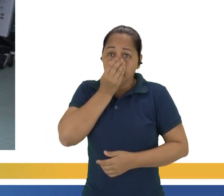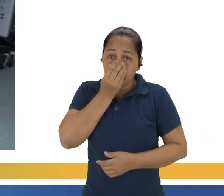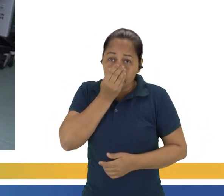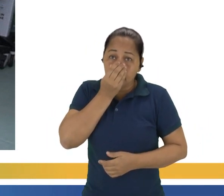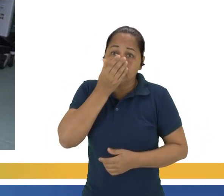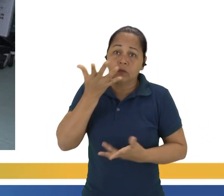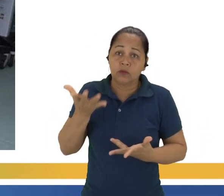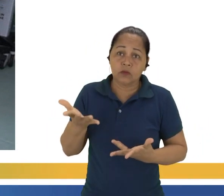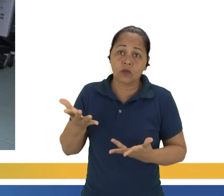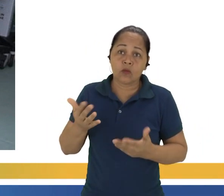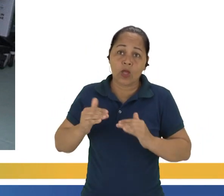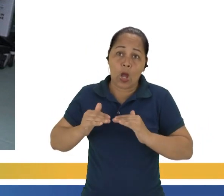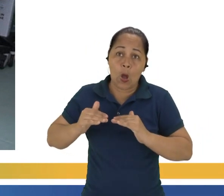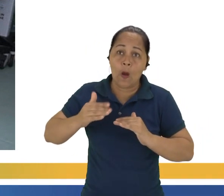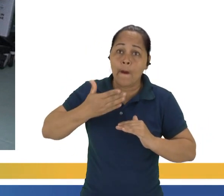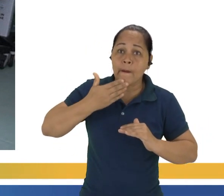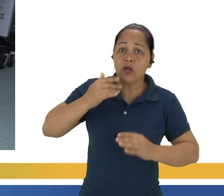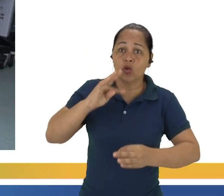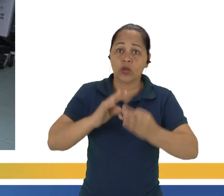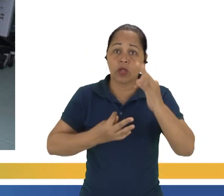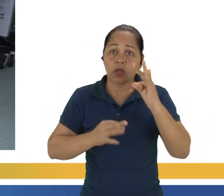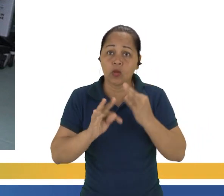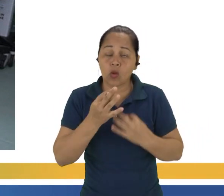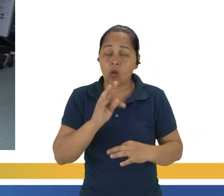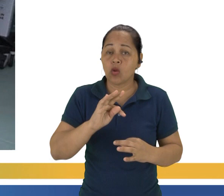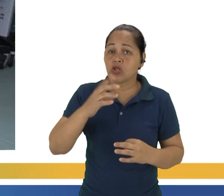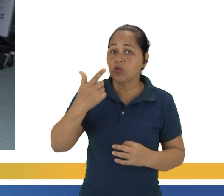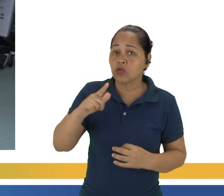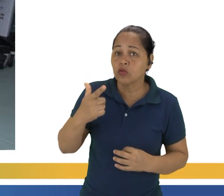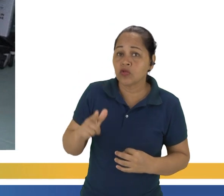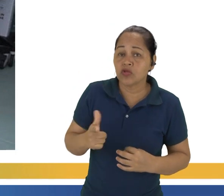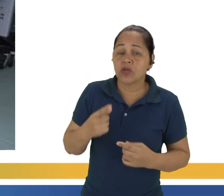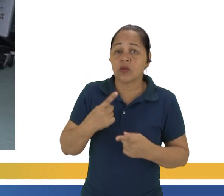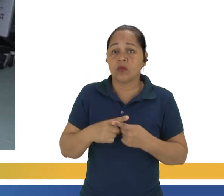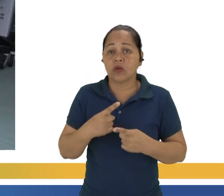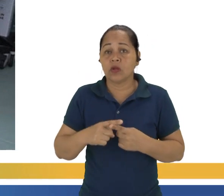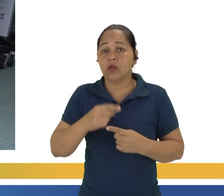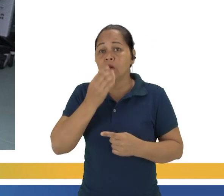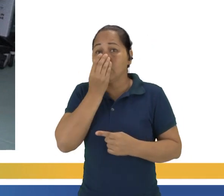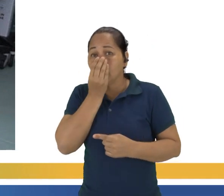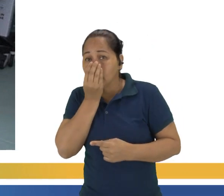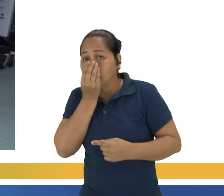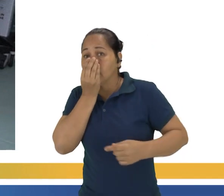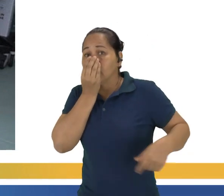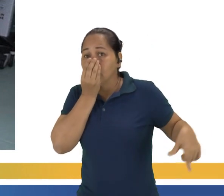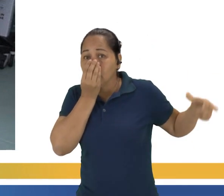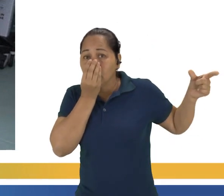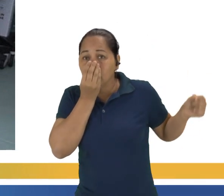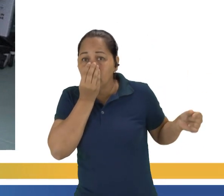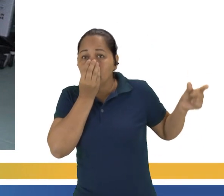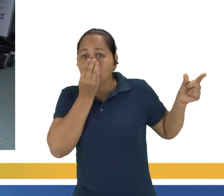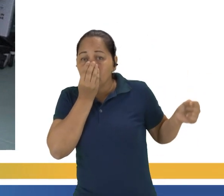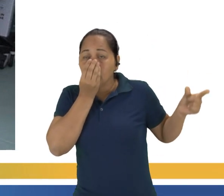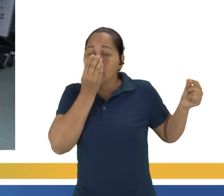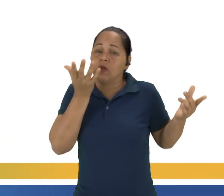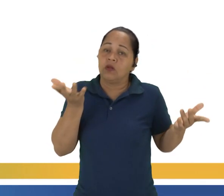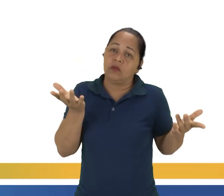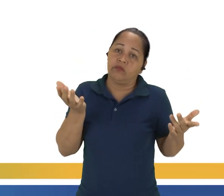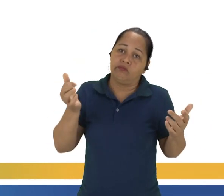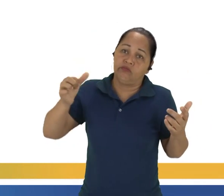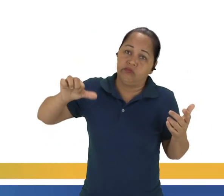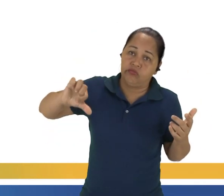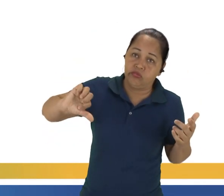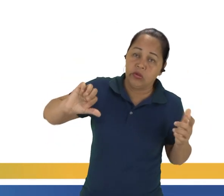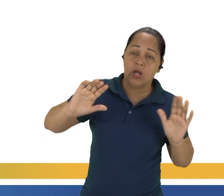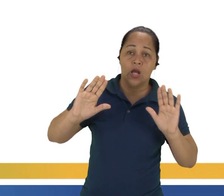leite de uti ne as pessoas se apropriando desse bem público que são os recursos então exemplo de antiética agora